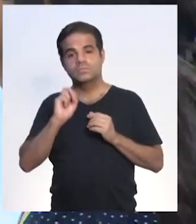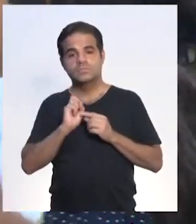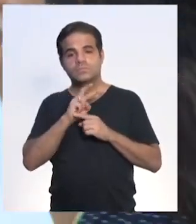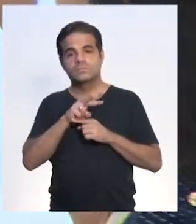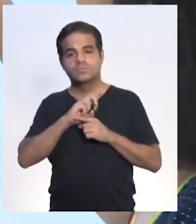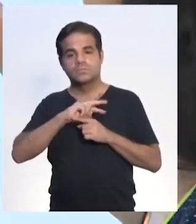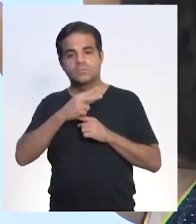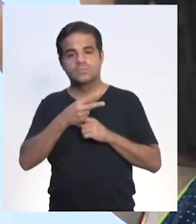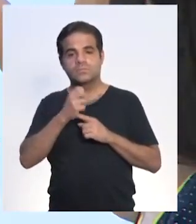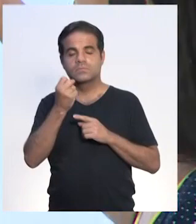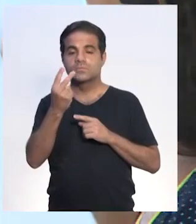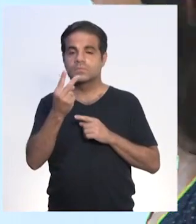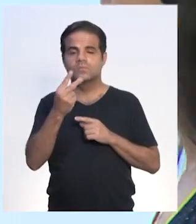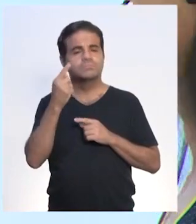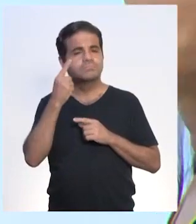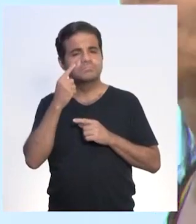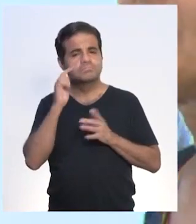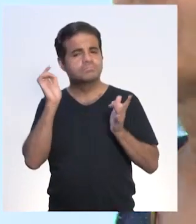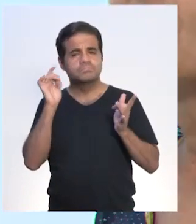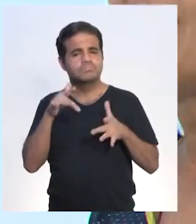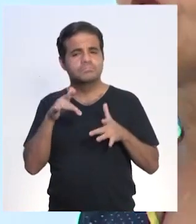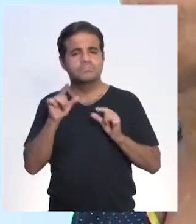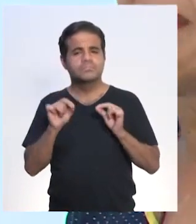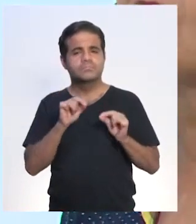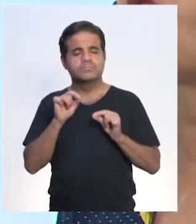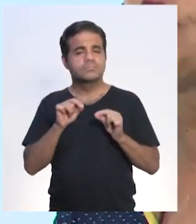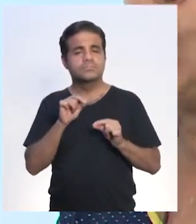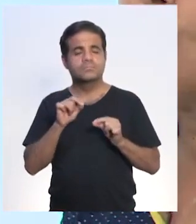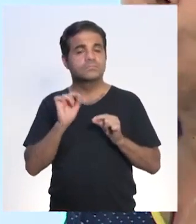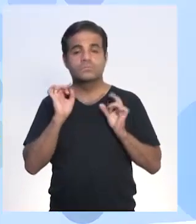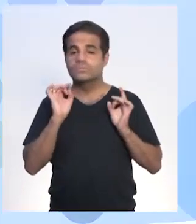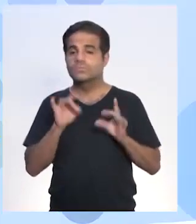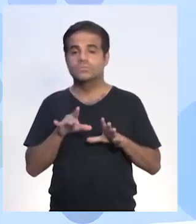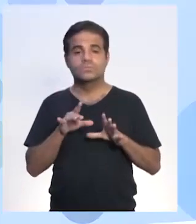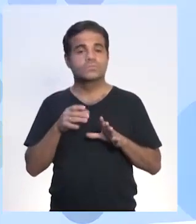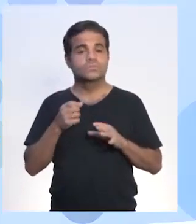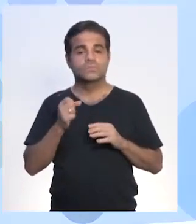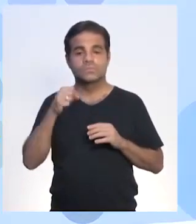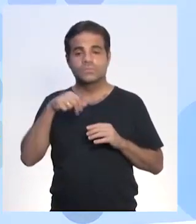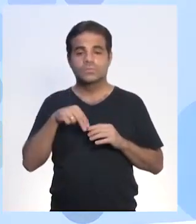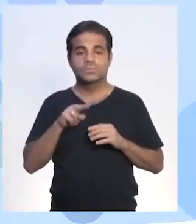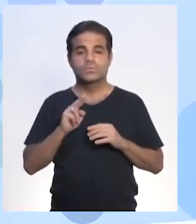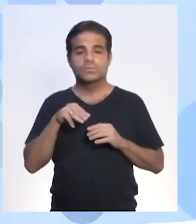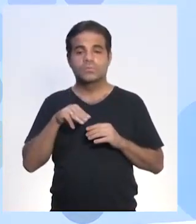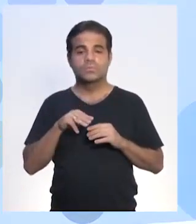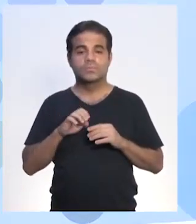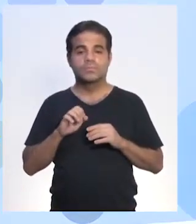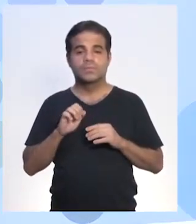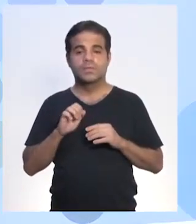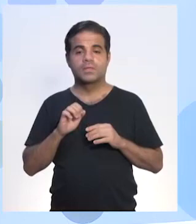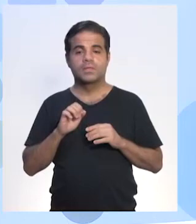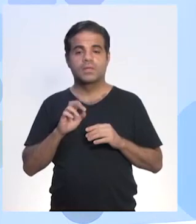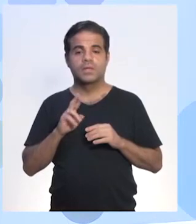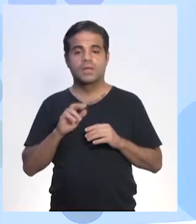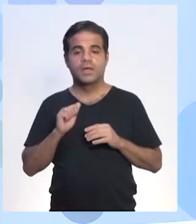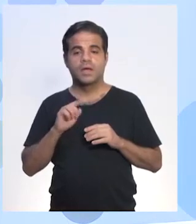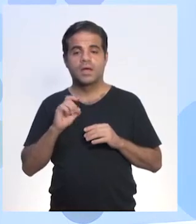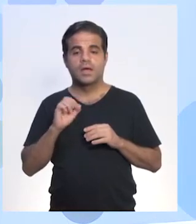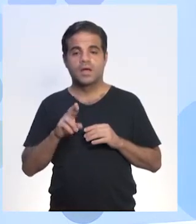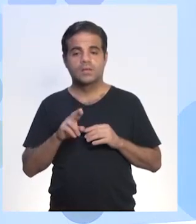um 2. Vamos ver o que vai sobrar. Vai sobrar só numerador, correto? Vai